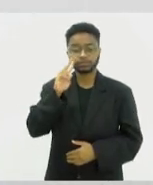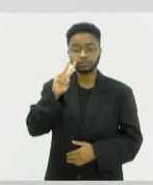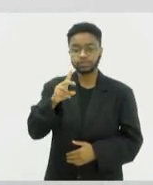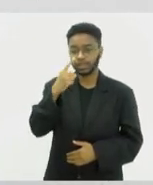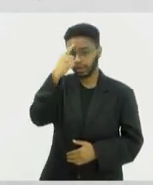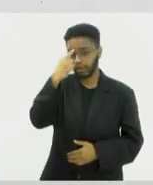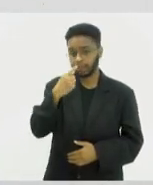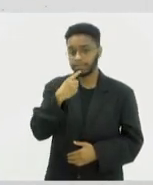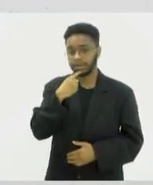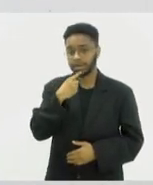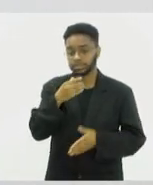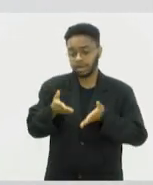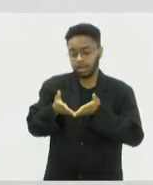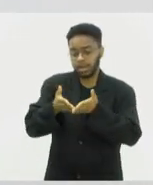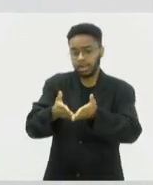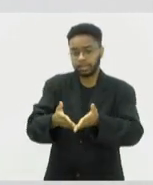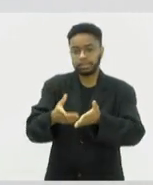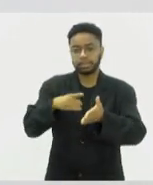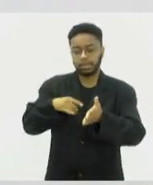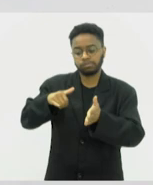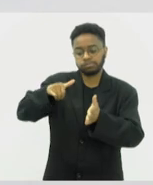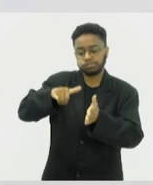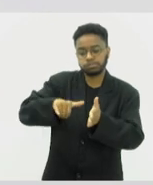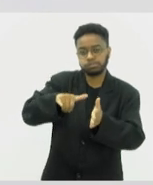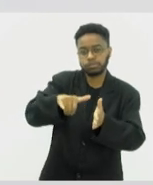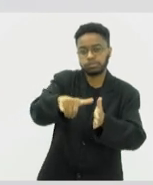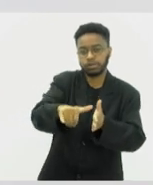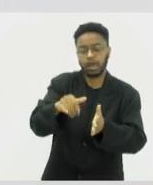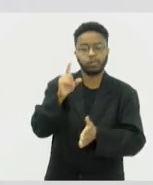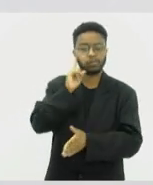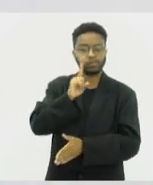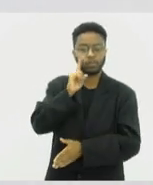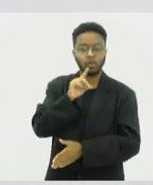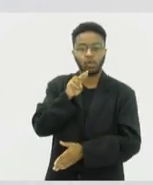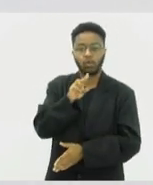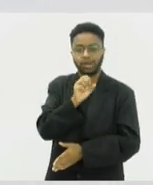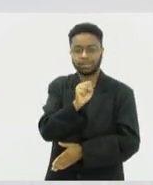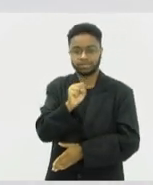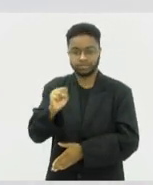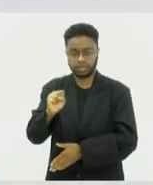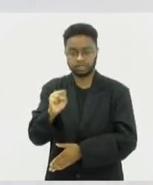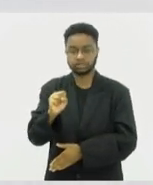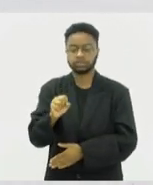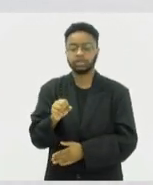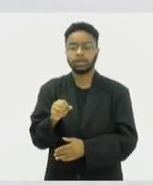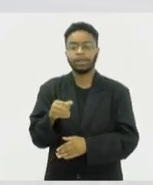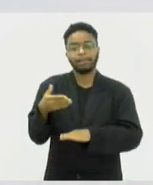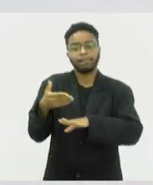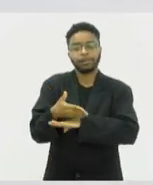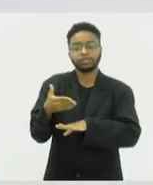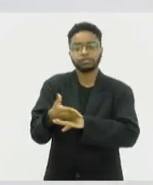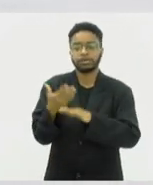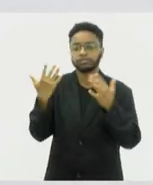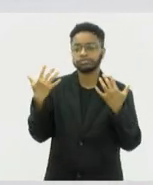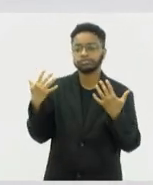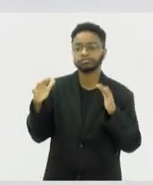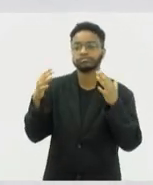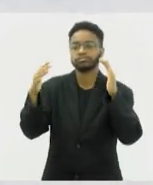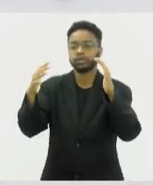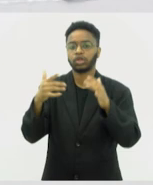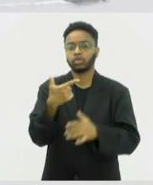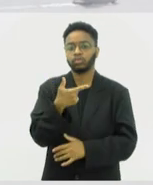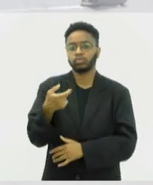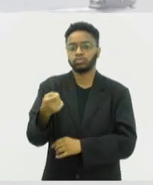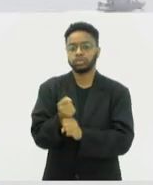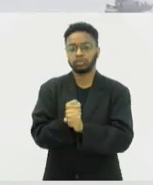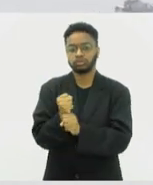do porta-aviões americano USS George Washington, que veio participar das celebrações dos